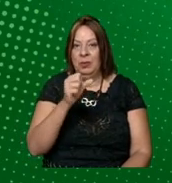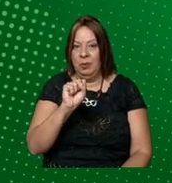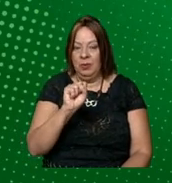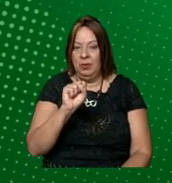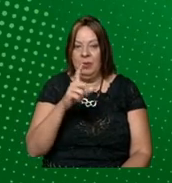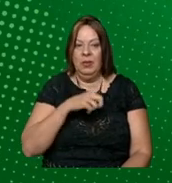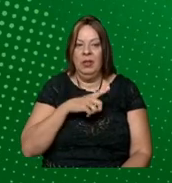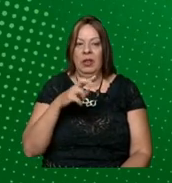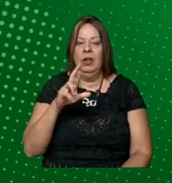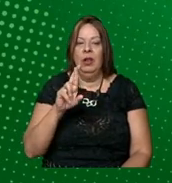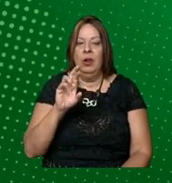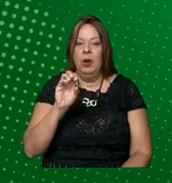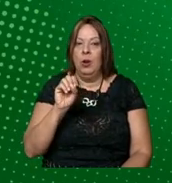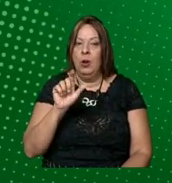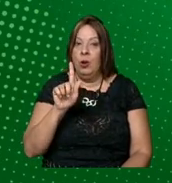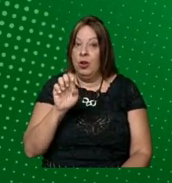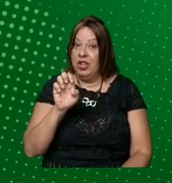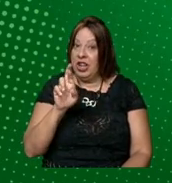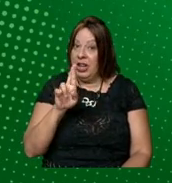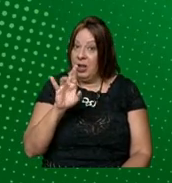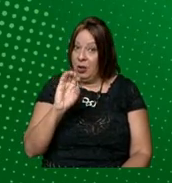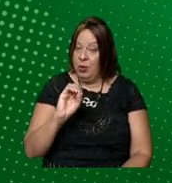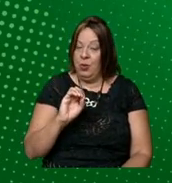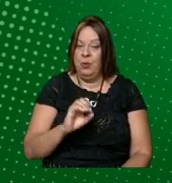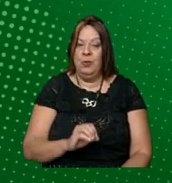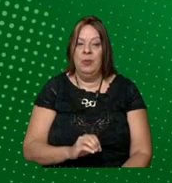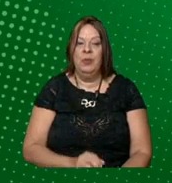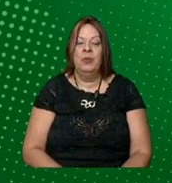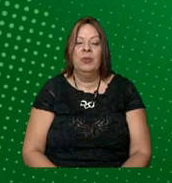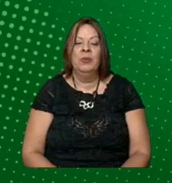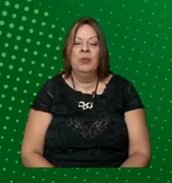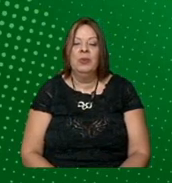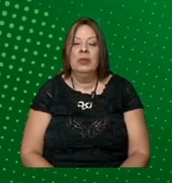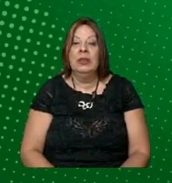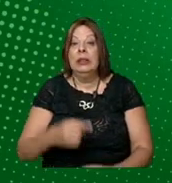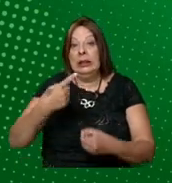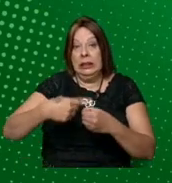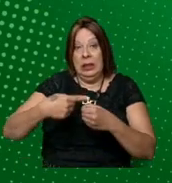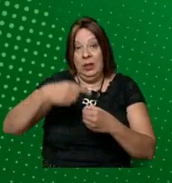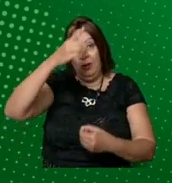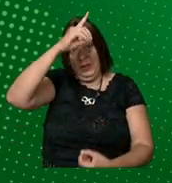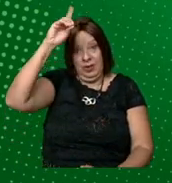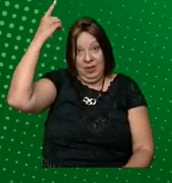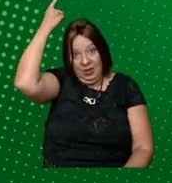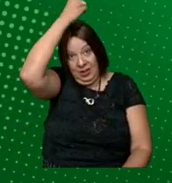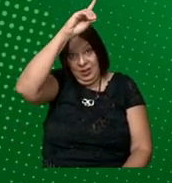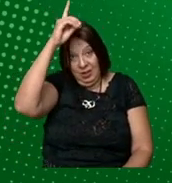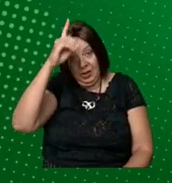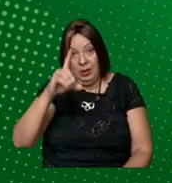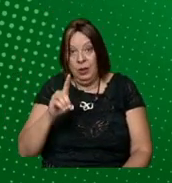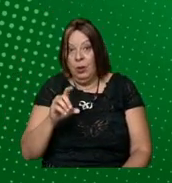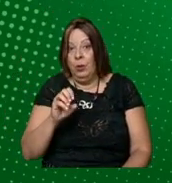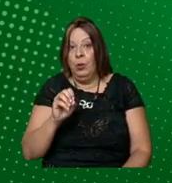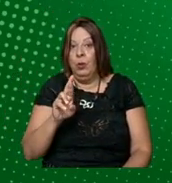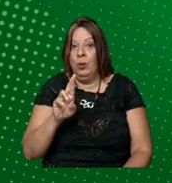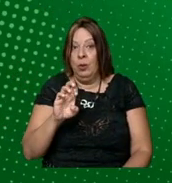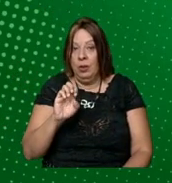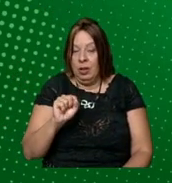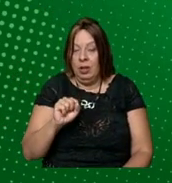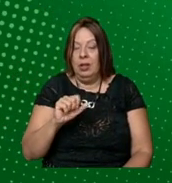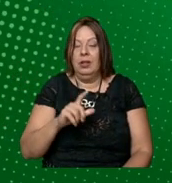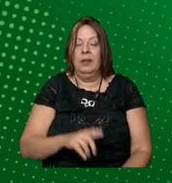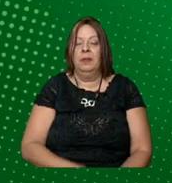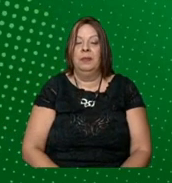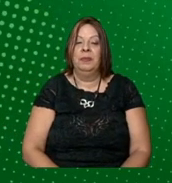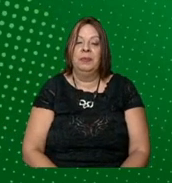tá? Rogério, ô Rogério, Rogério. É lá em Dores que o Rogério reside, tá? Adquiriu com a Lourdes